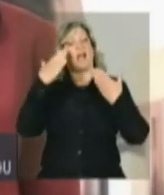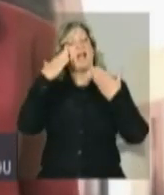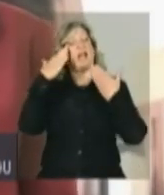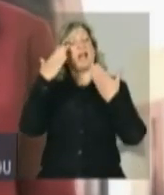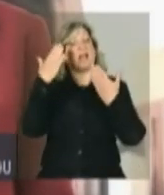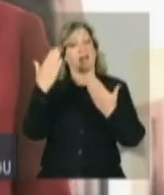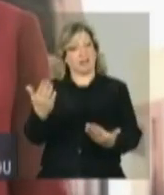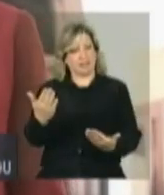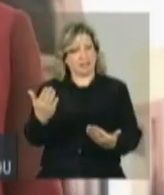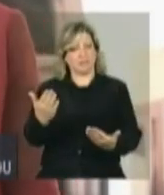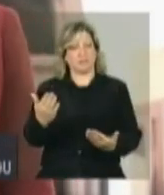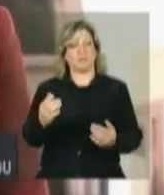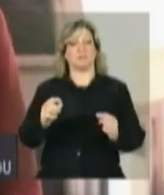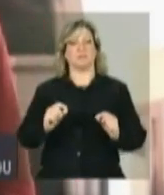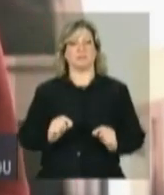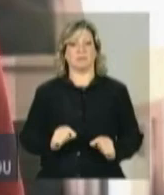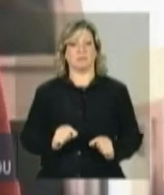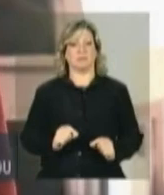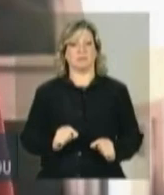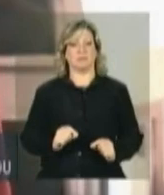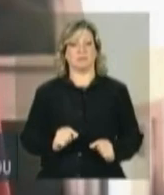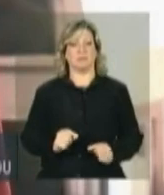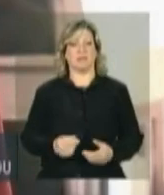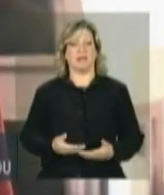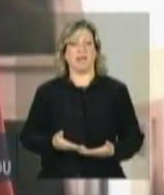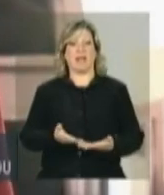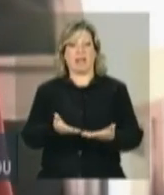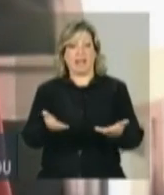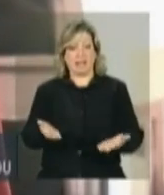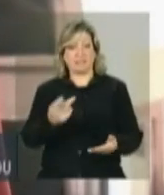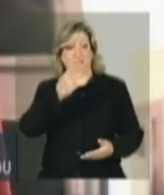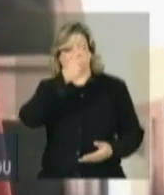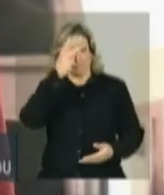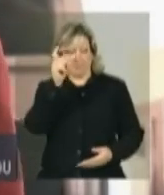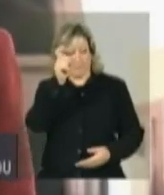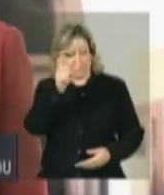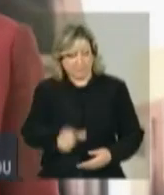agradeço a esse morador de Gabrovo